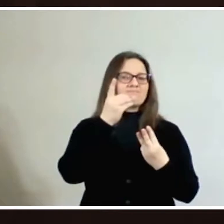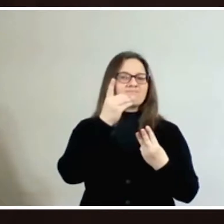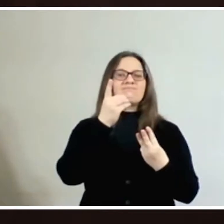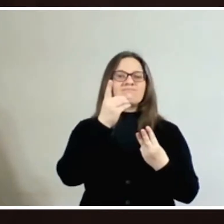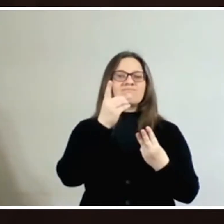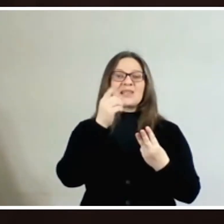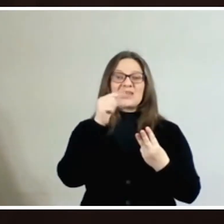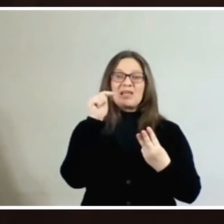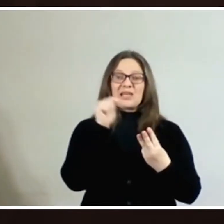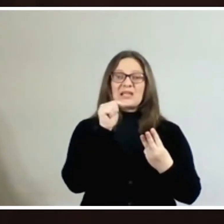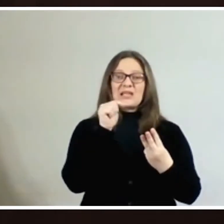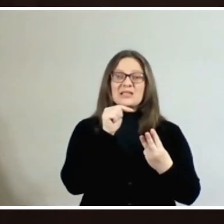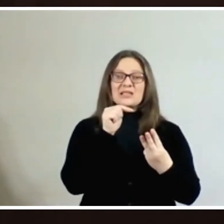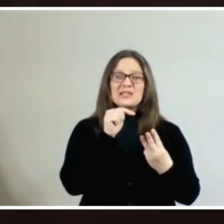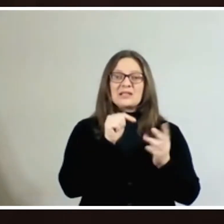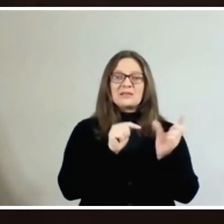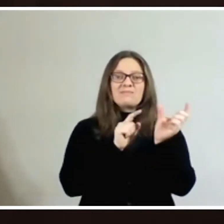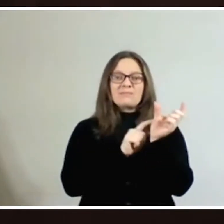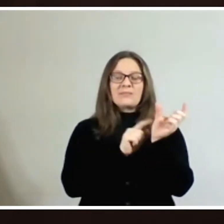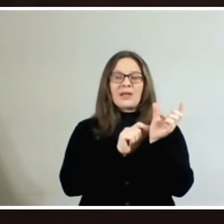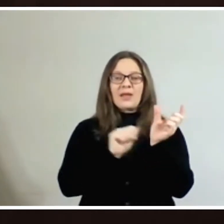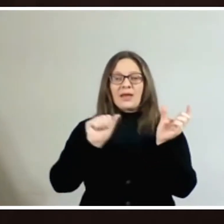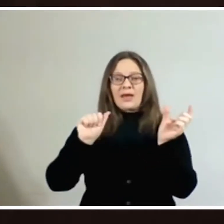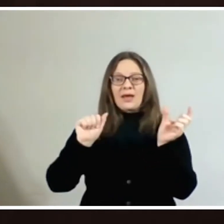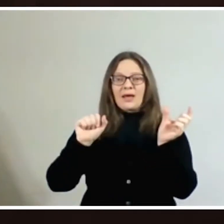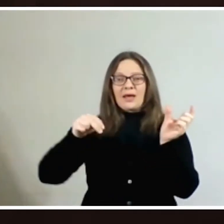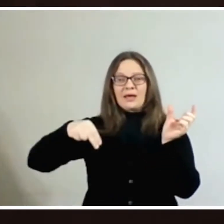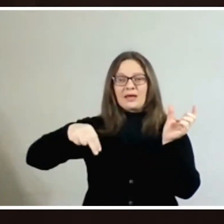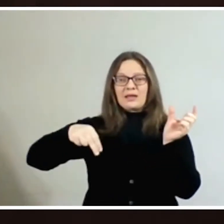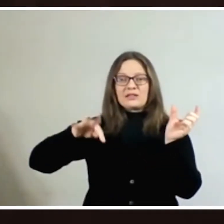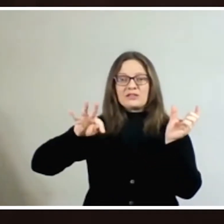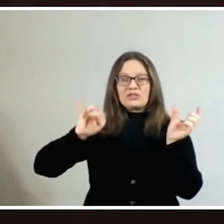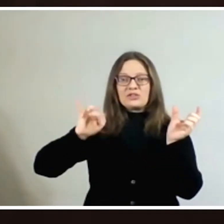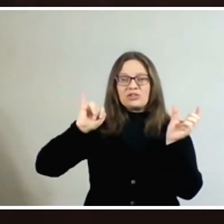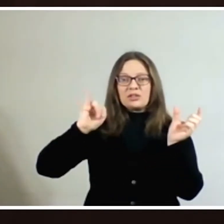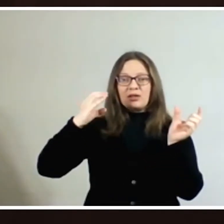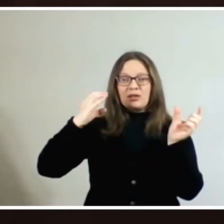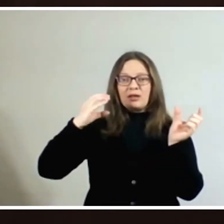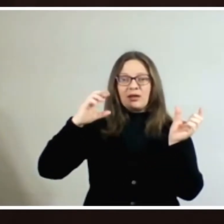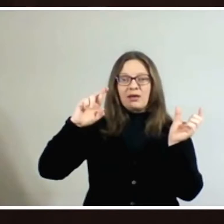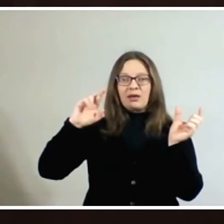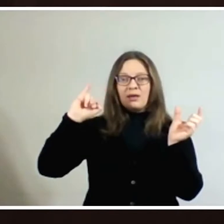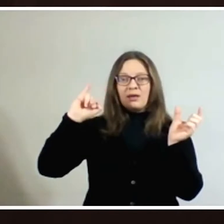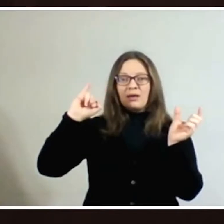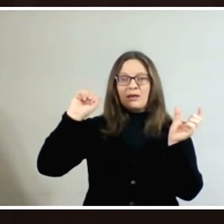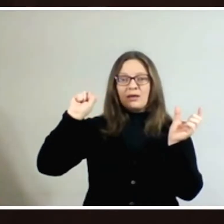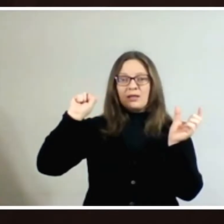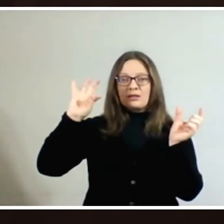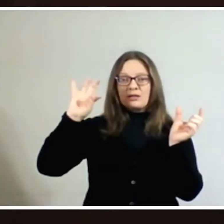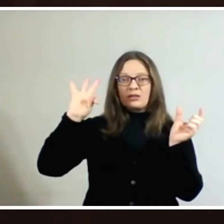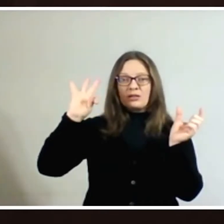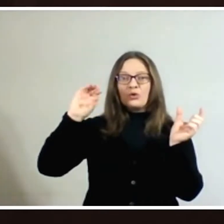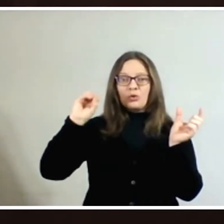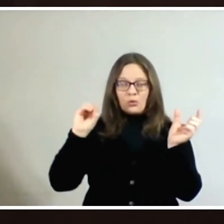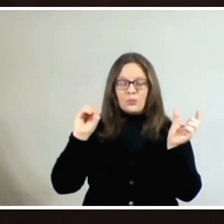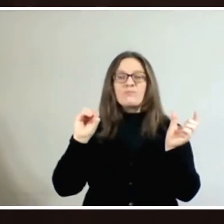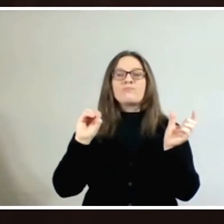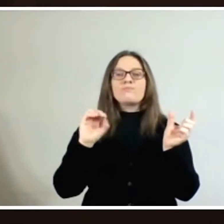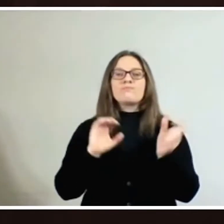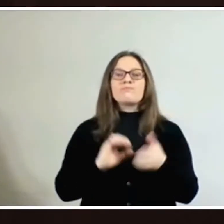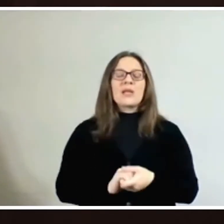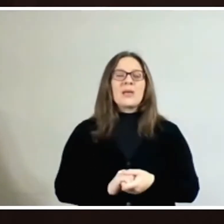heresias naquele tempo que dizia que Jesus e Cristo eram duas coisas separadas. Jesus era meramente um